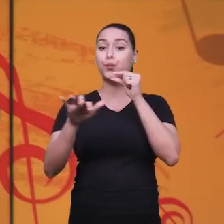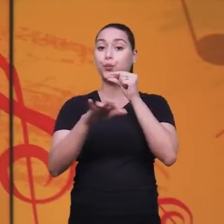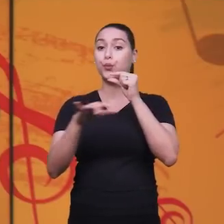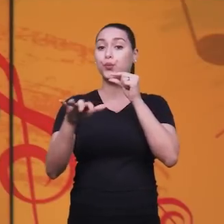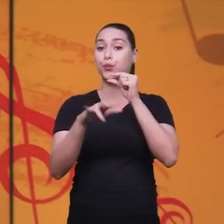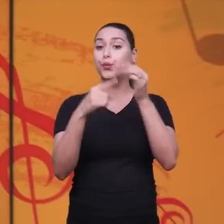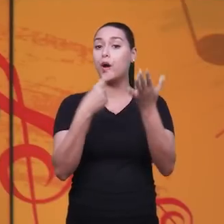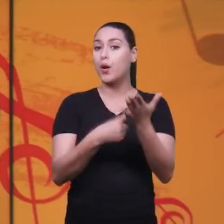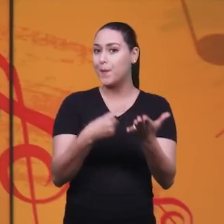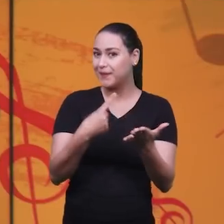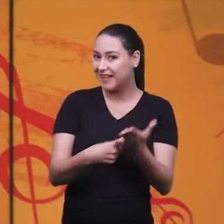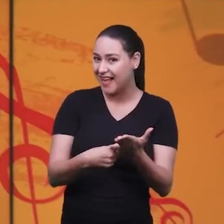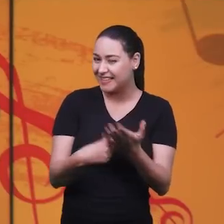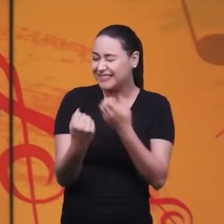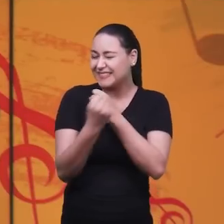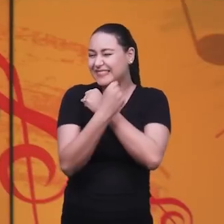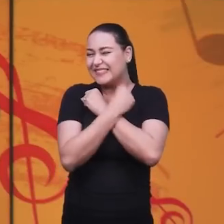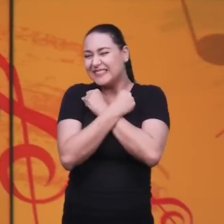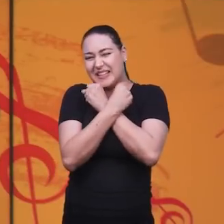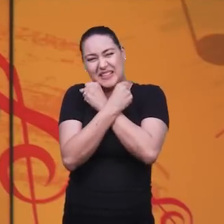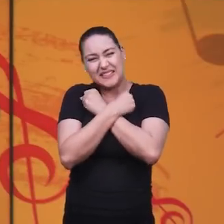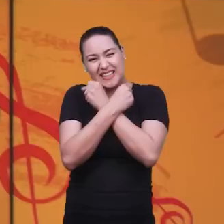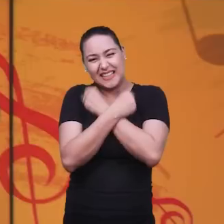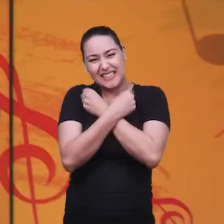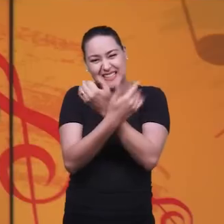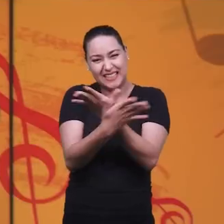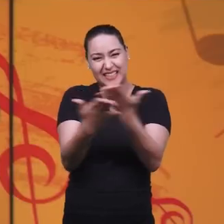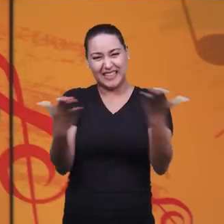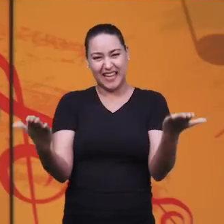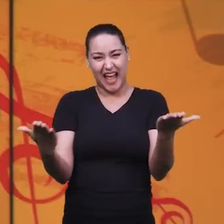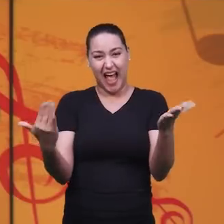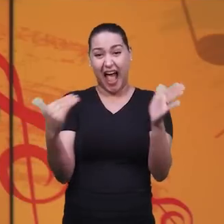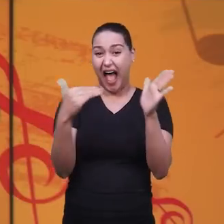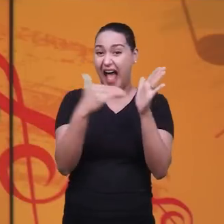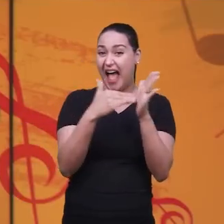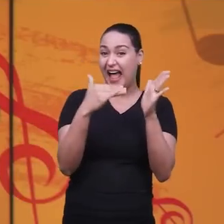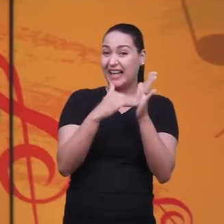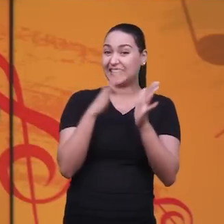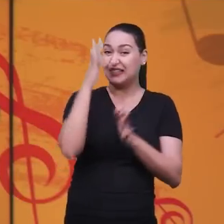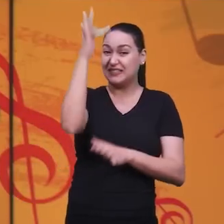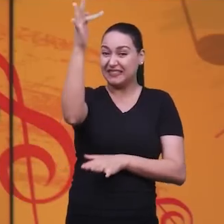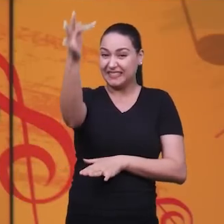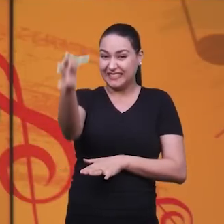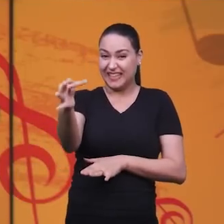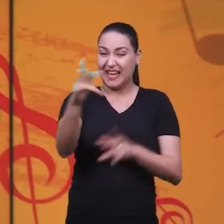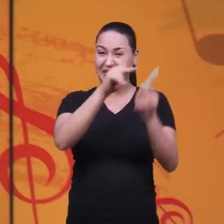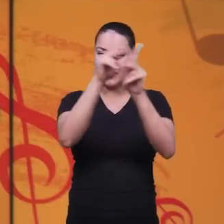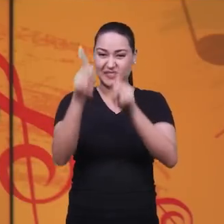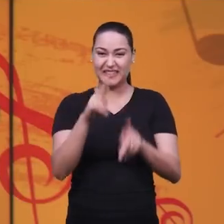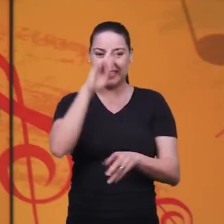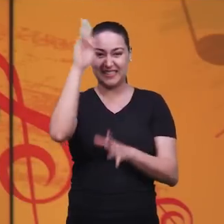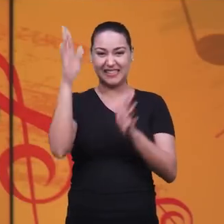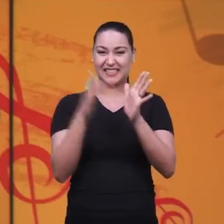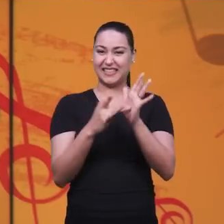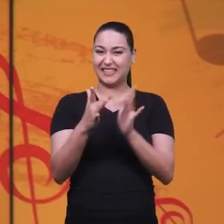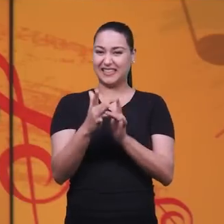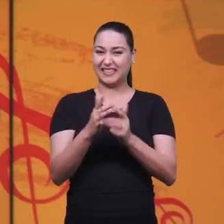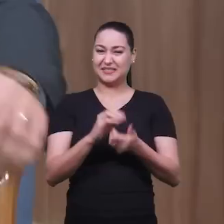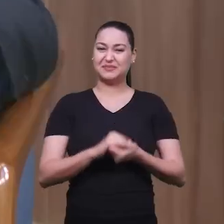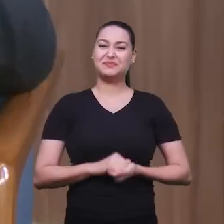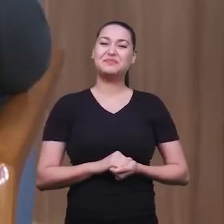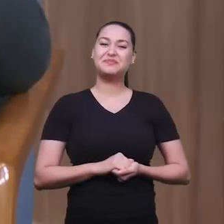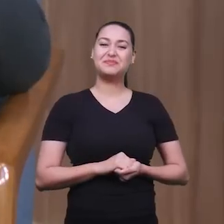escaleta. Combinado? Um grande abraço para todos vocês e até a nossa próxima aula. A paz do